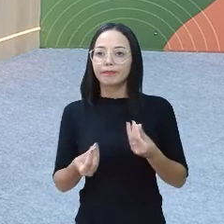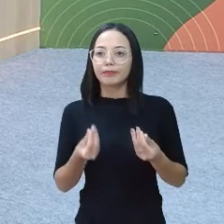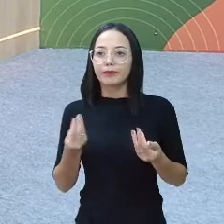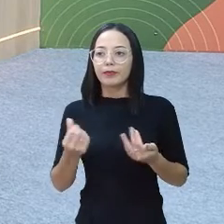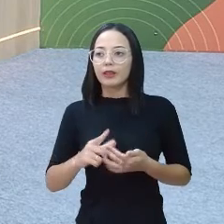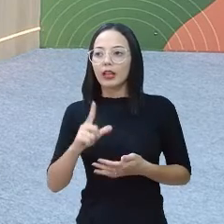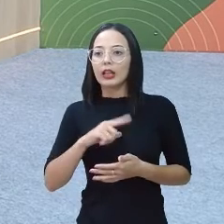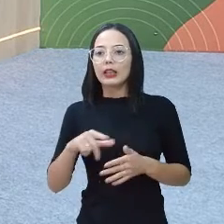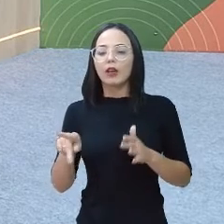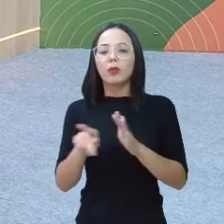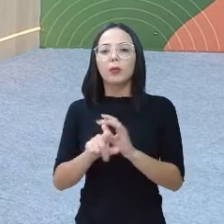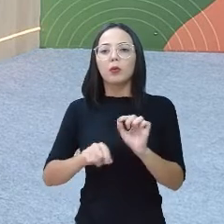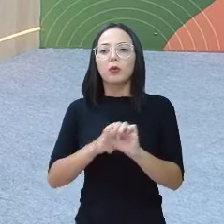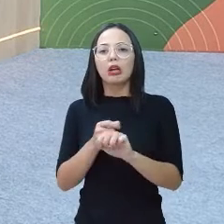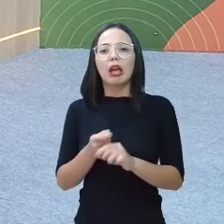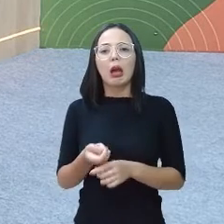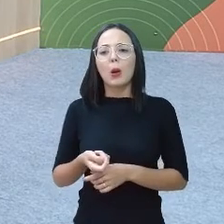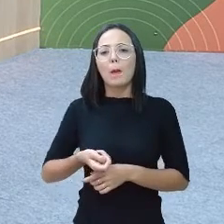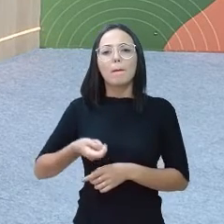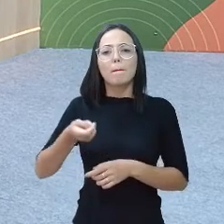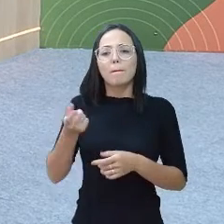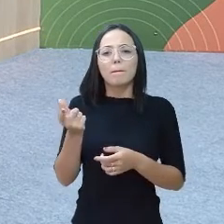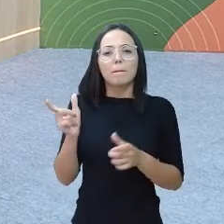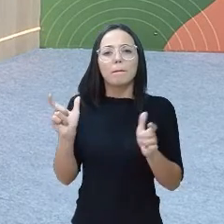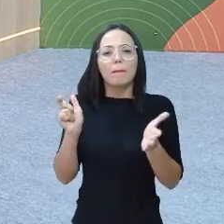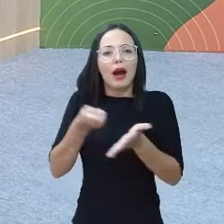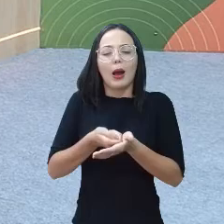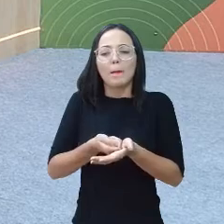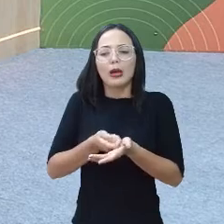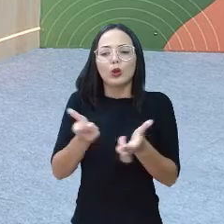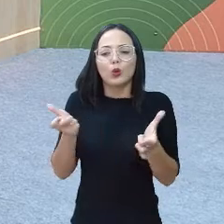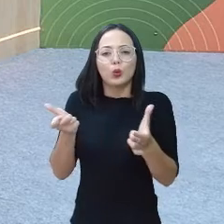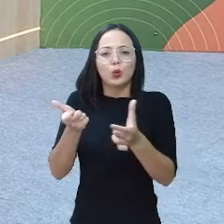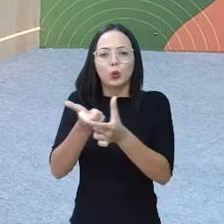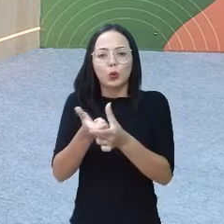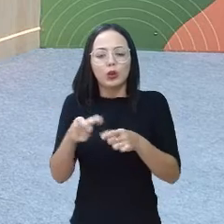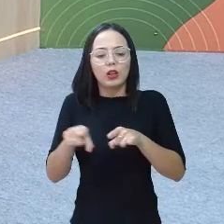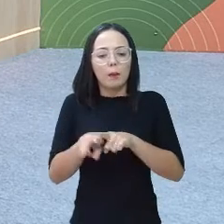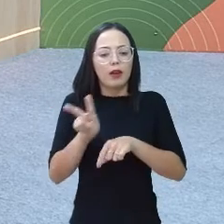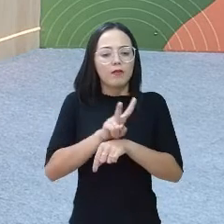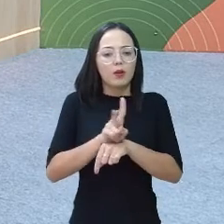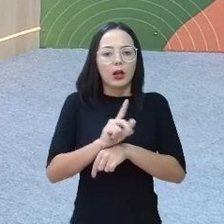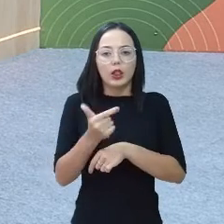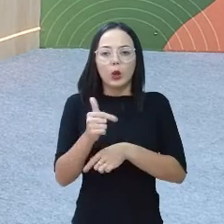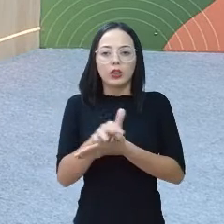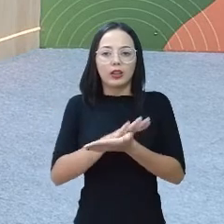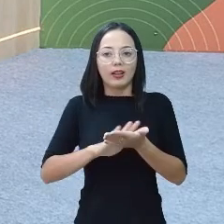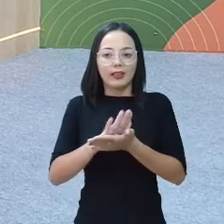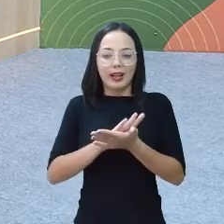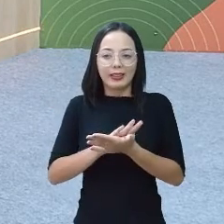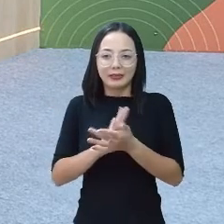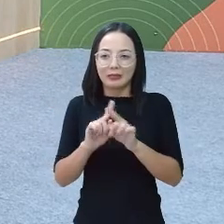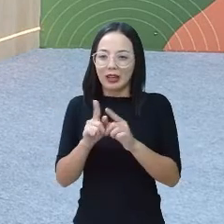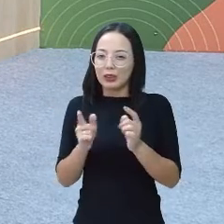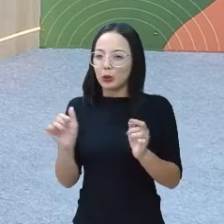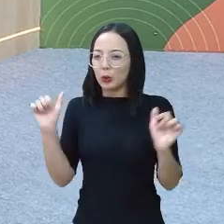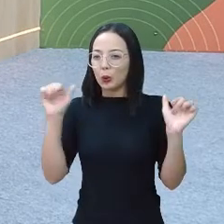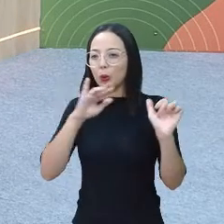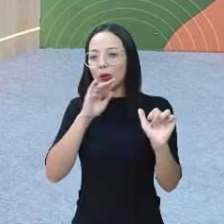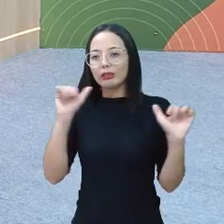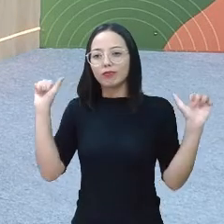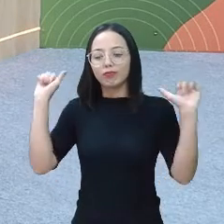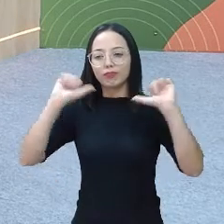questão do pouco pagamento, né, de tributos, né, e a questão da fiscalização que não existia, isso não deu muito certo,